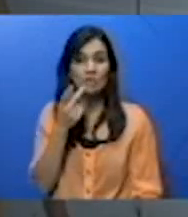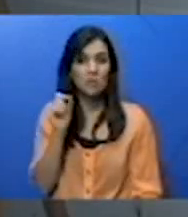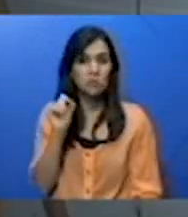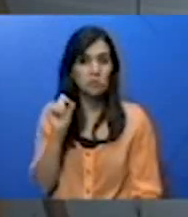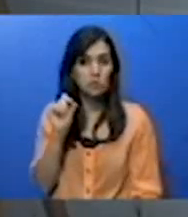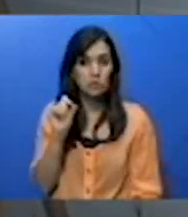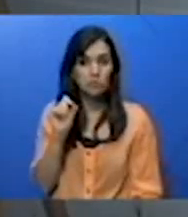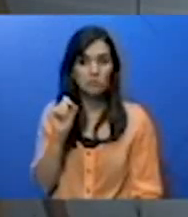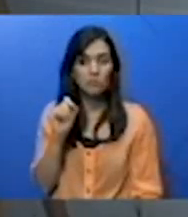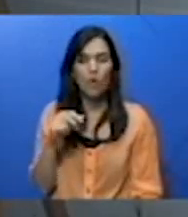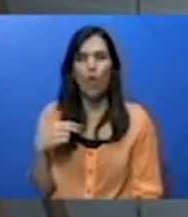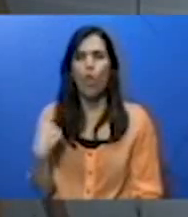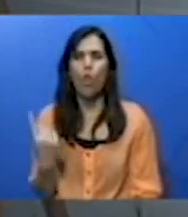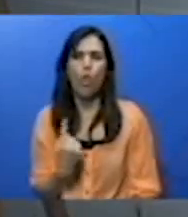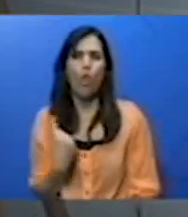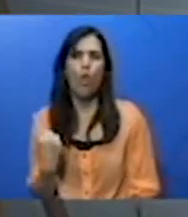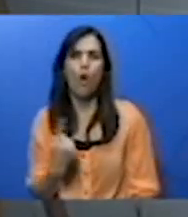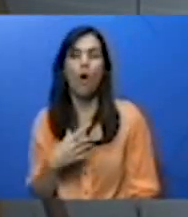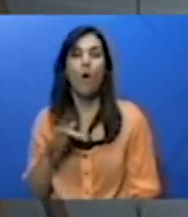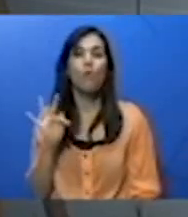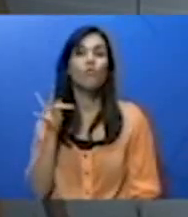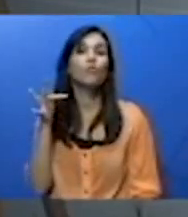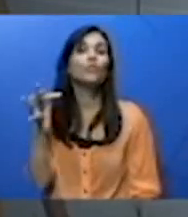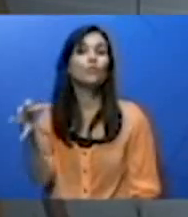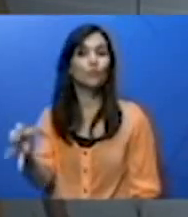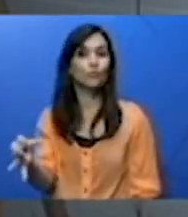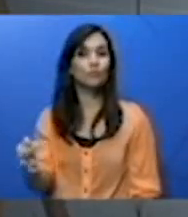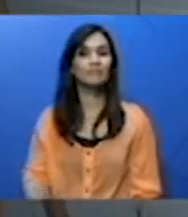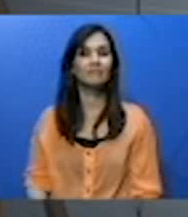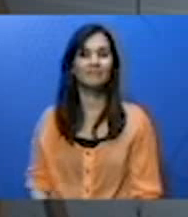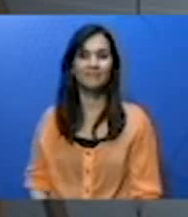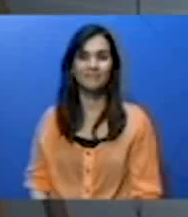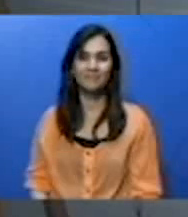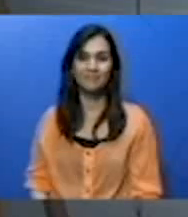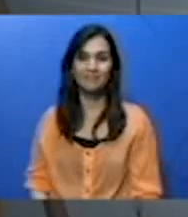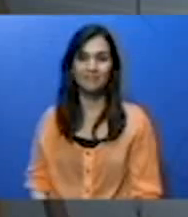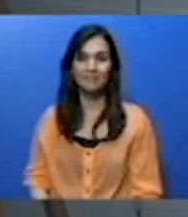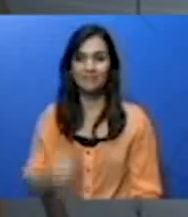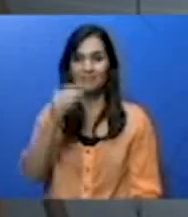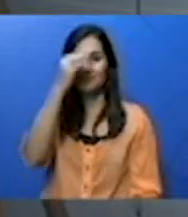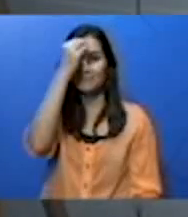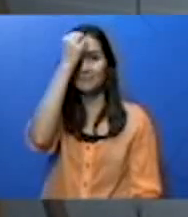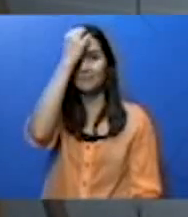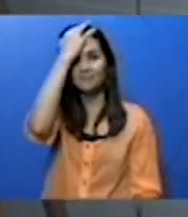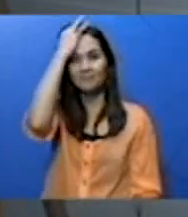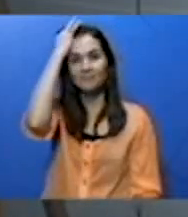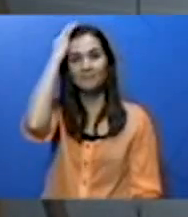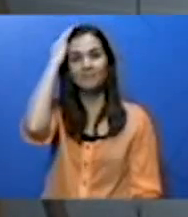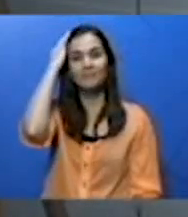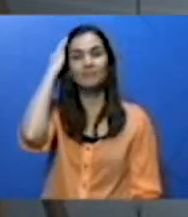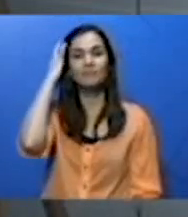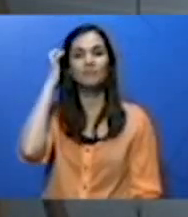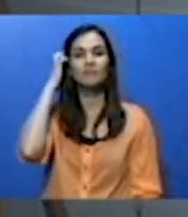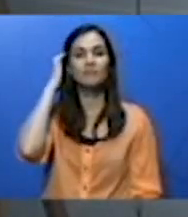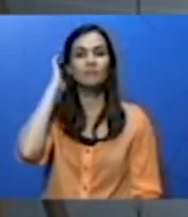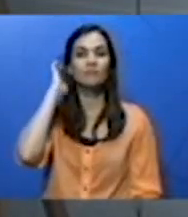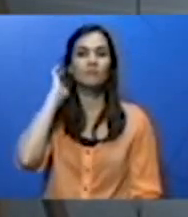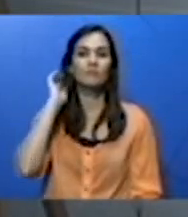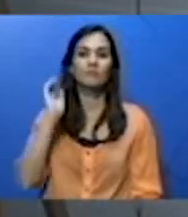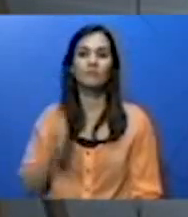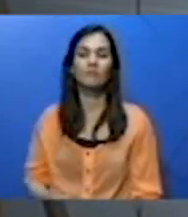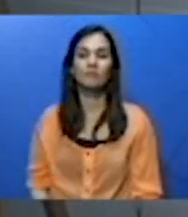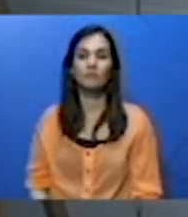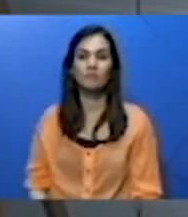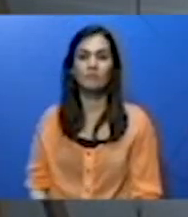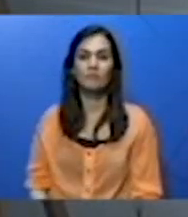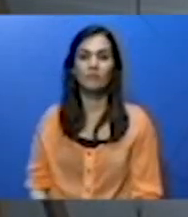Dizem que somos... O futuro. Ah, eu também acho. A mamãe sempre fala. Dizem